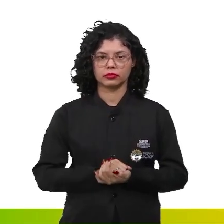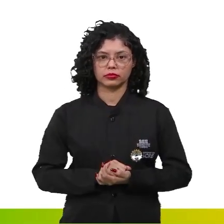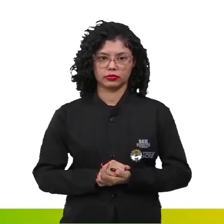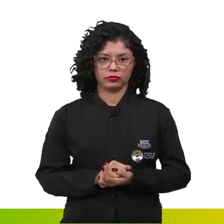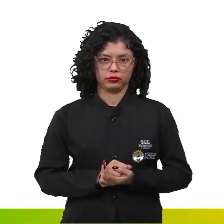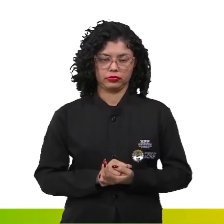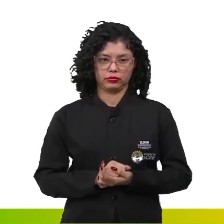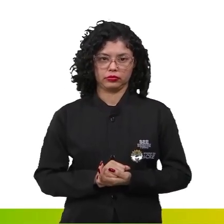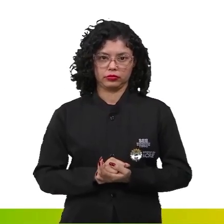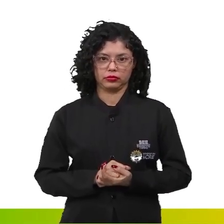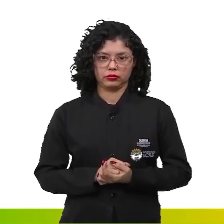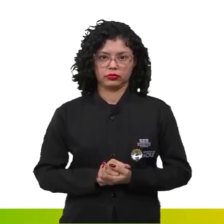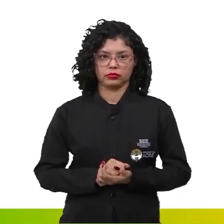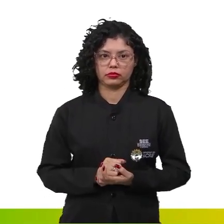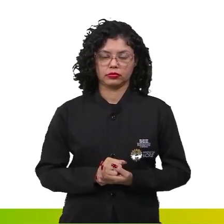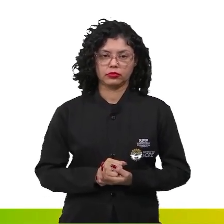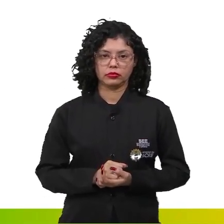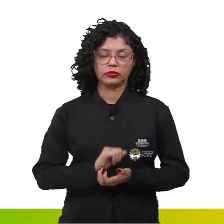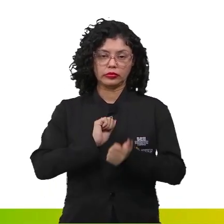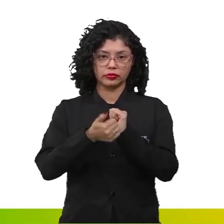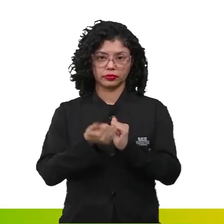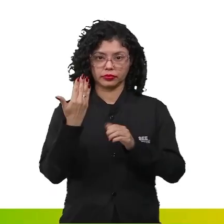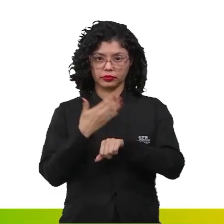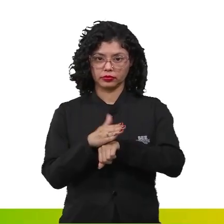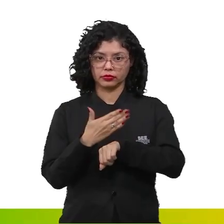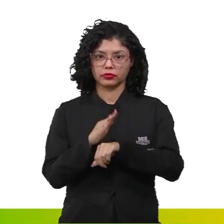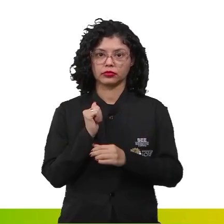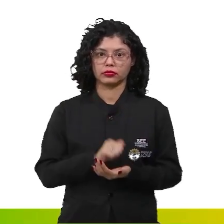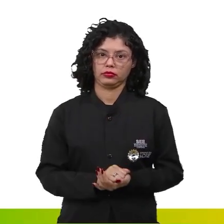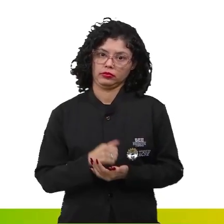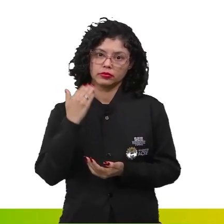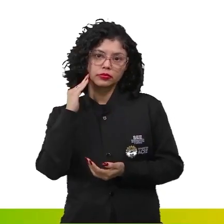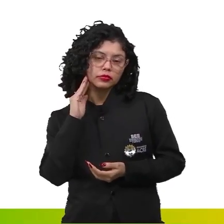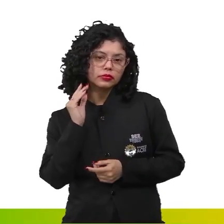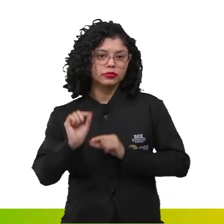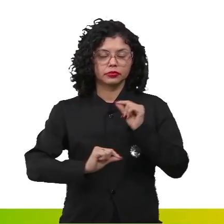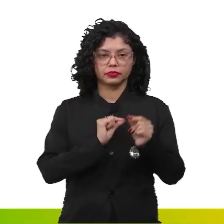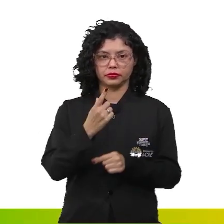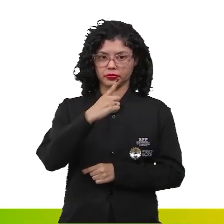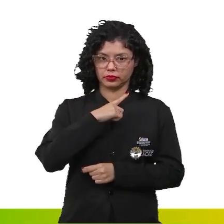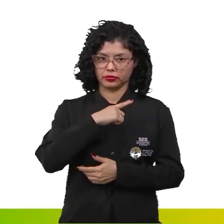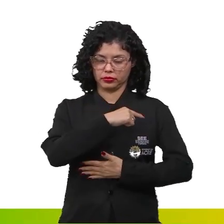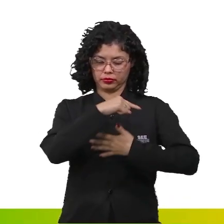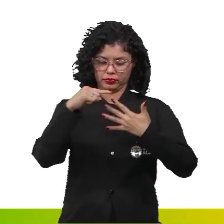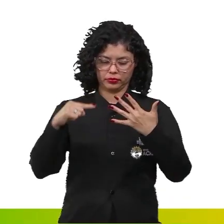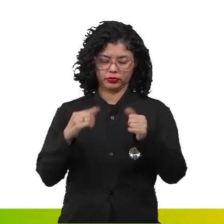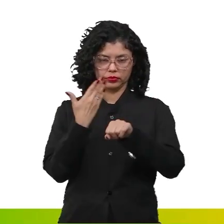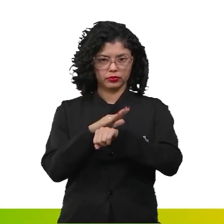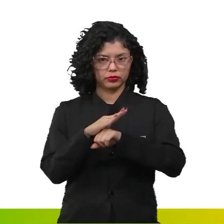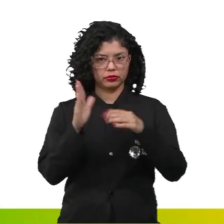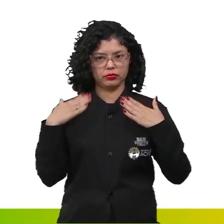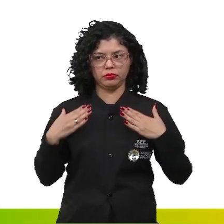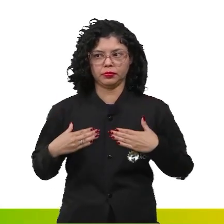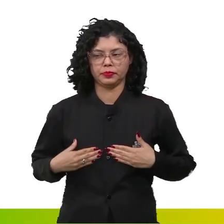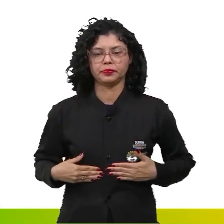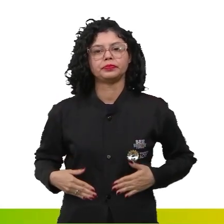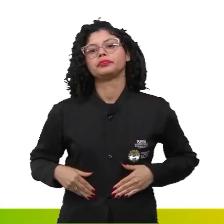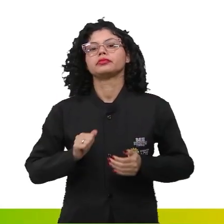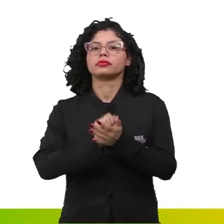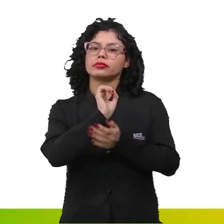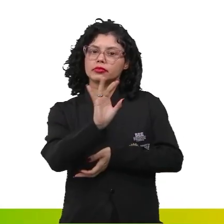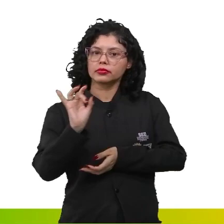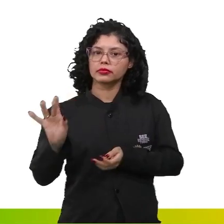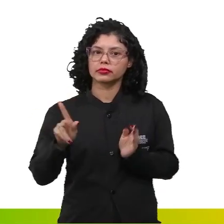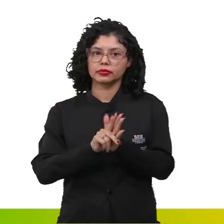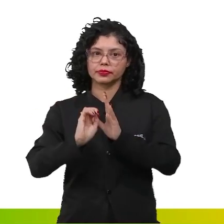pacífica, belezinha? Enfim, ó, adaptando as práticas, compreendendo que existem inúmeras práticas corporais, cada uma